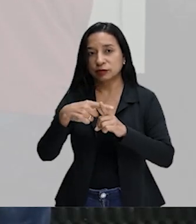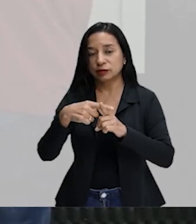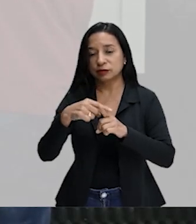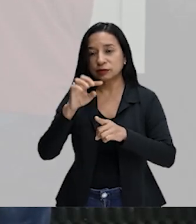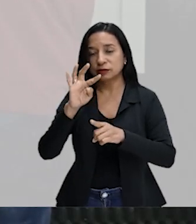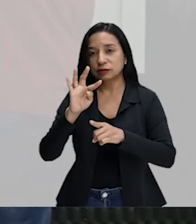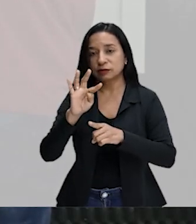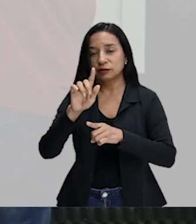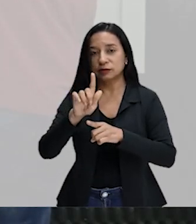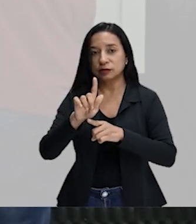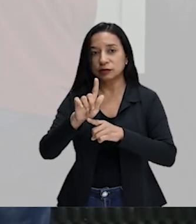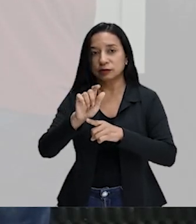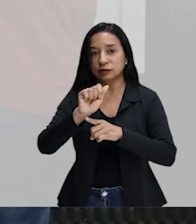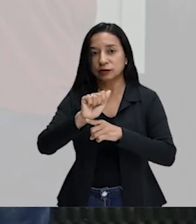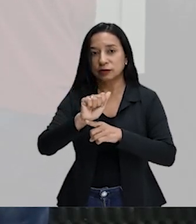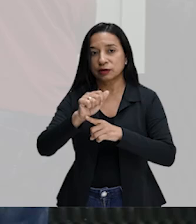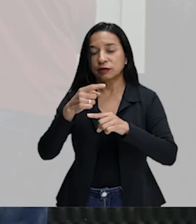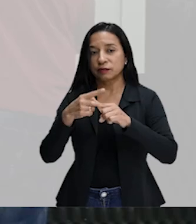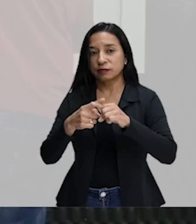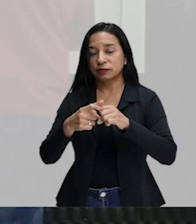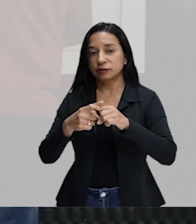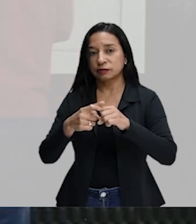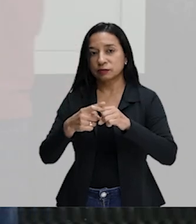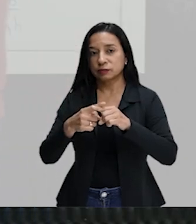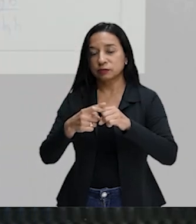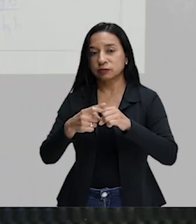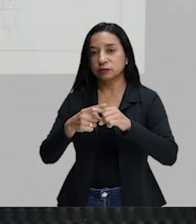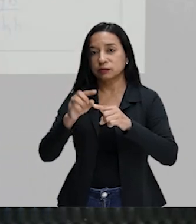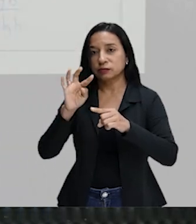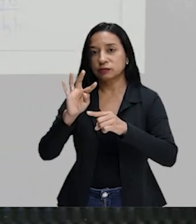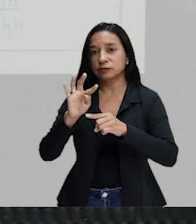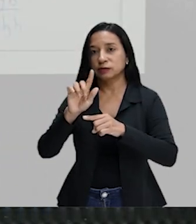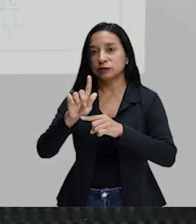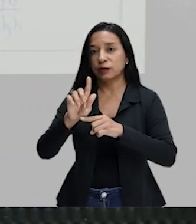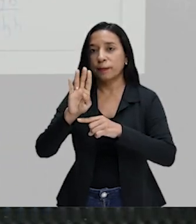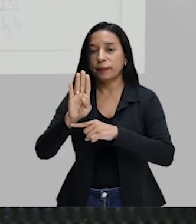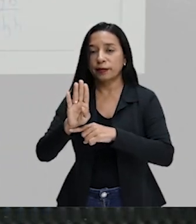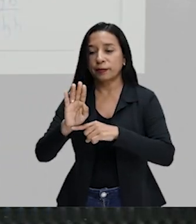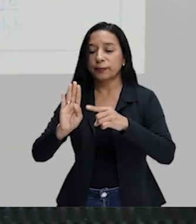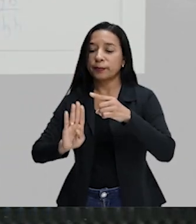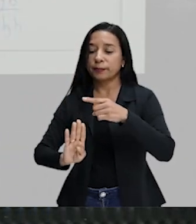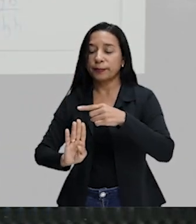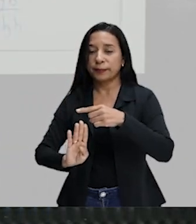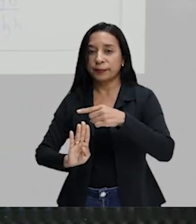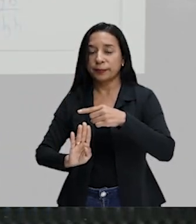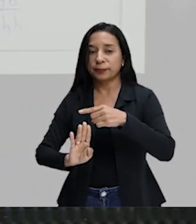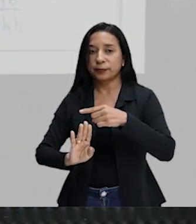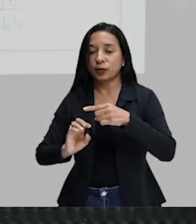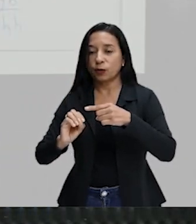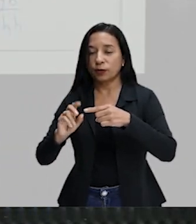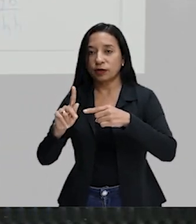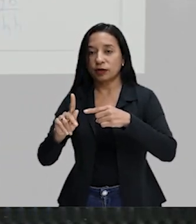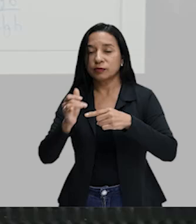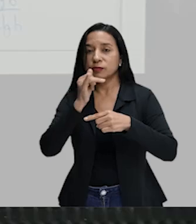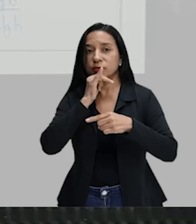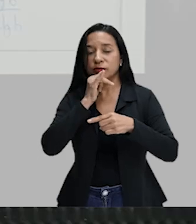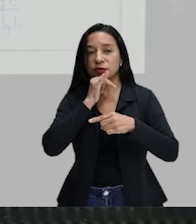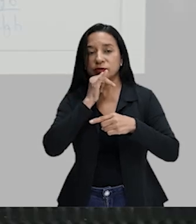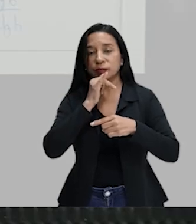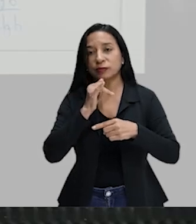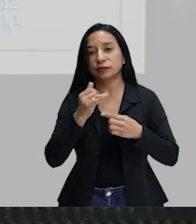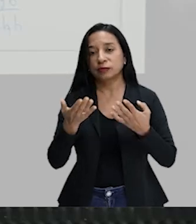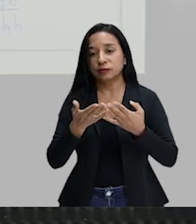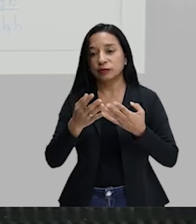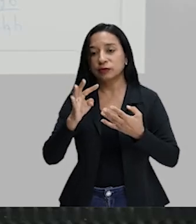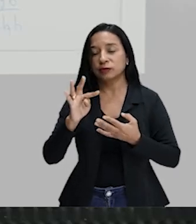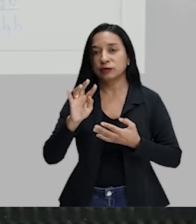A vezes a tangente de B. Beleza? Vamos aqui fazer um exemplo para tangente. Já